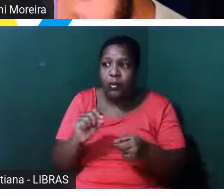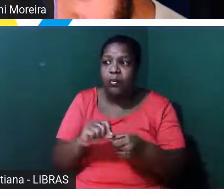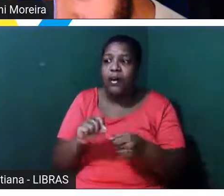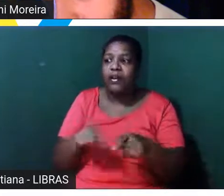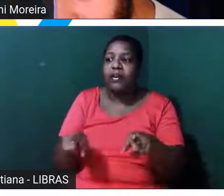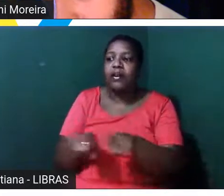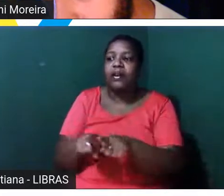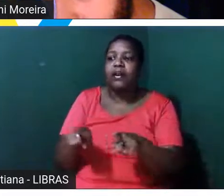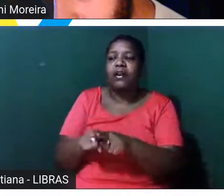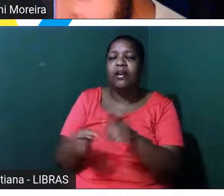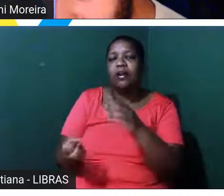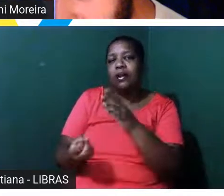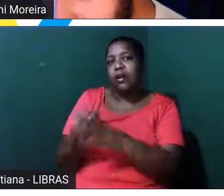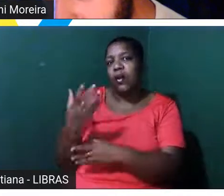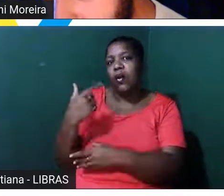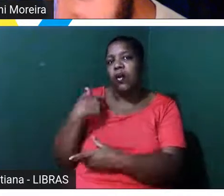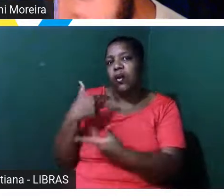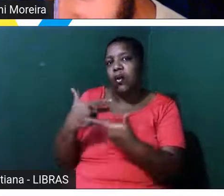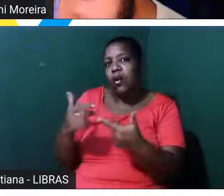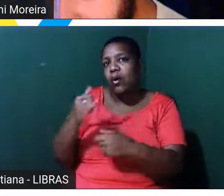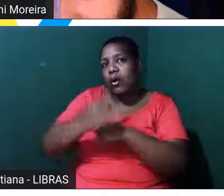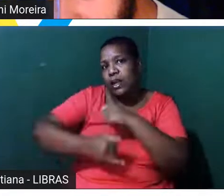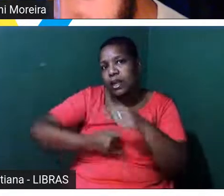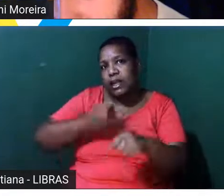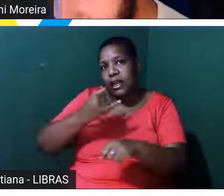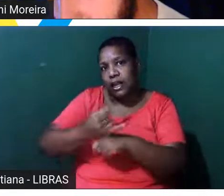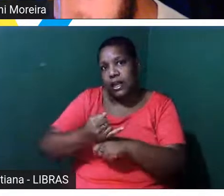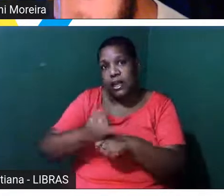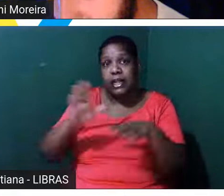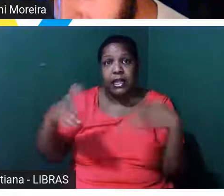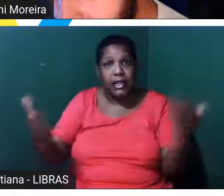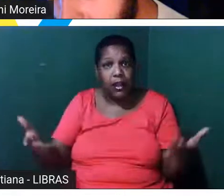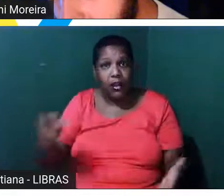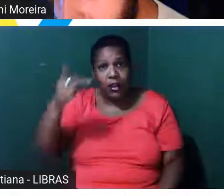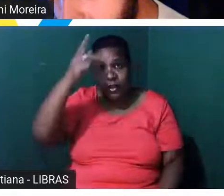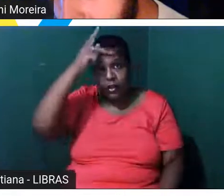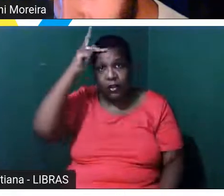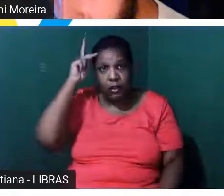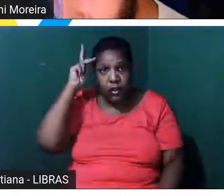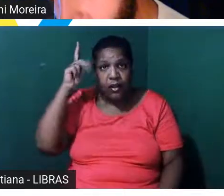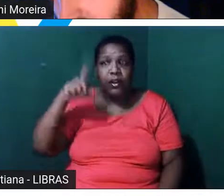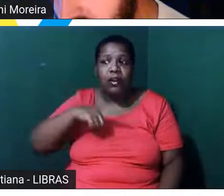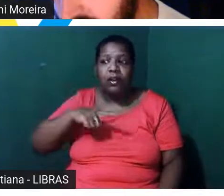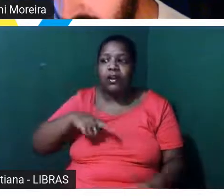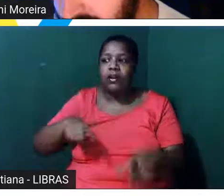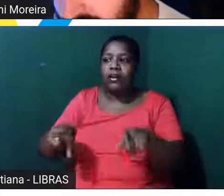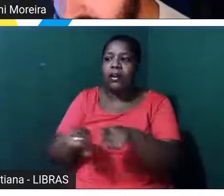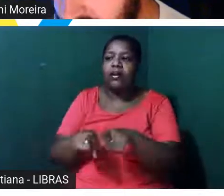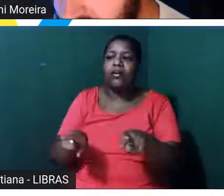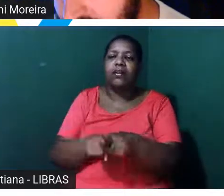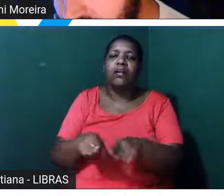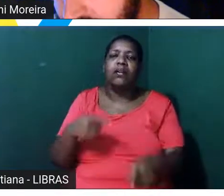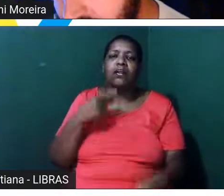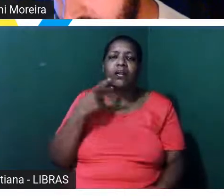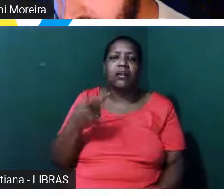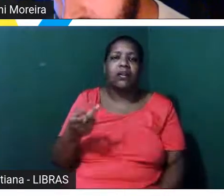na internet E então quem chegou aí vai ter acesso às seis materiais